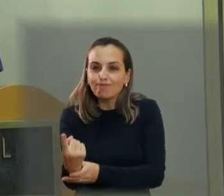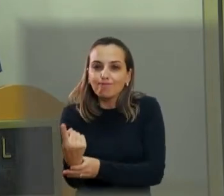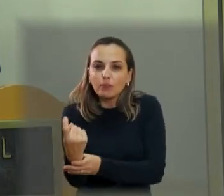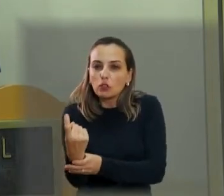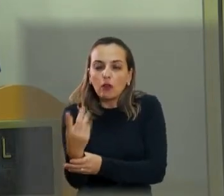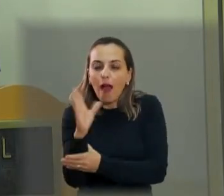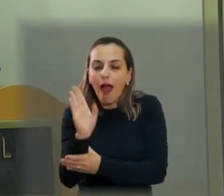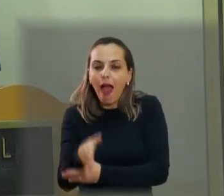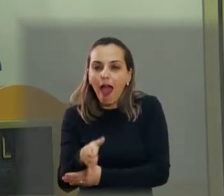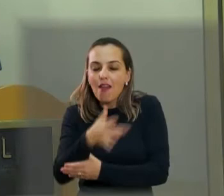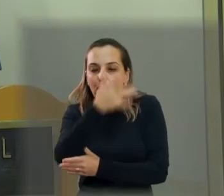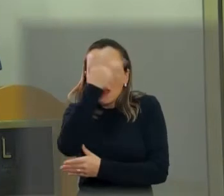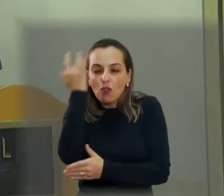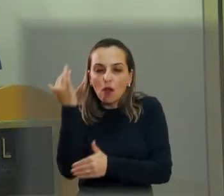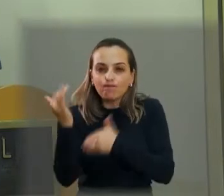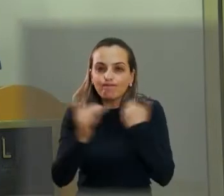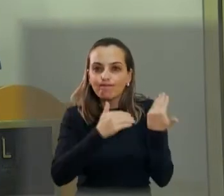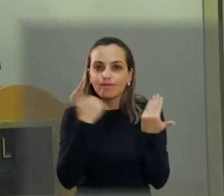destruídas